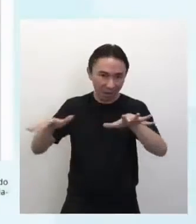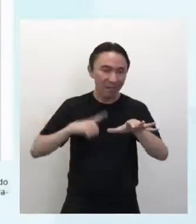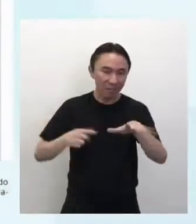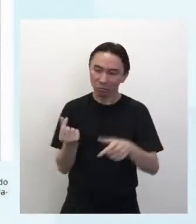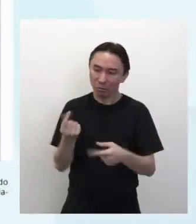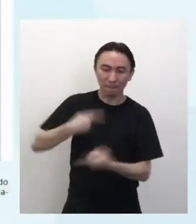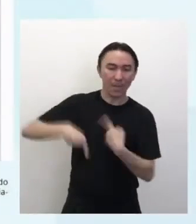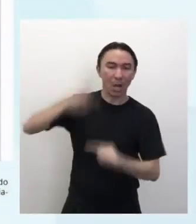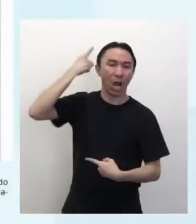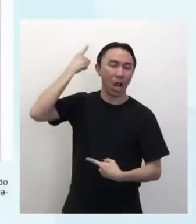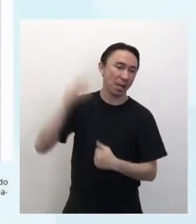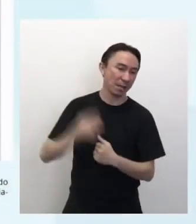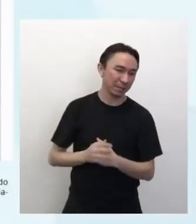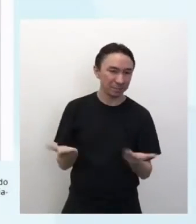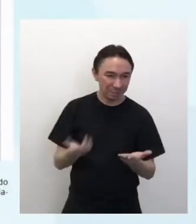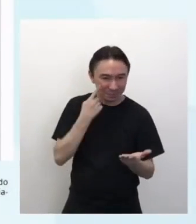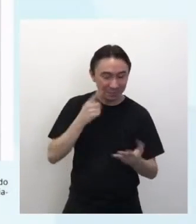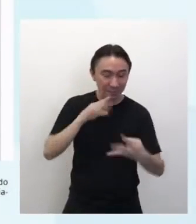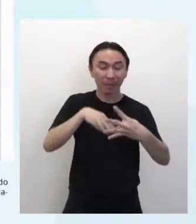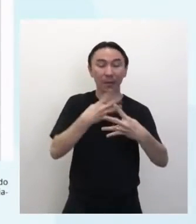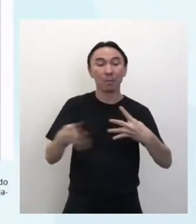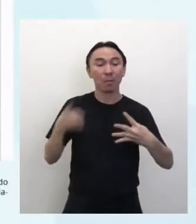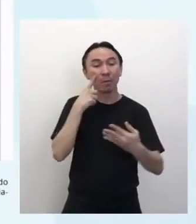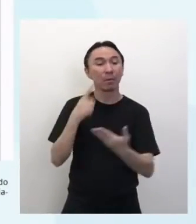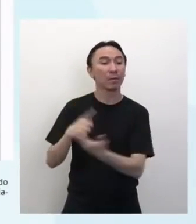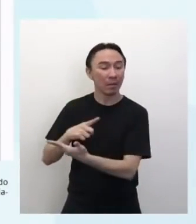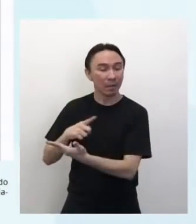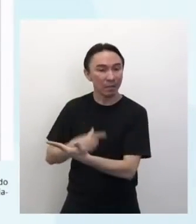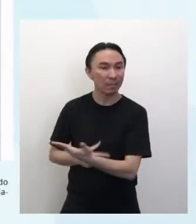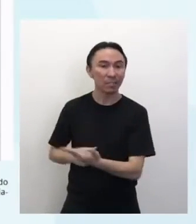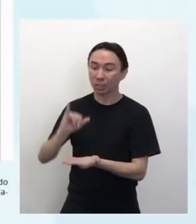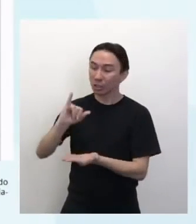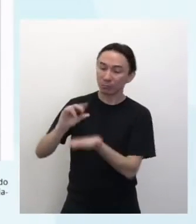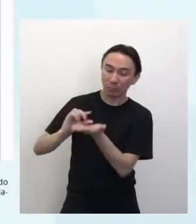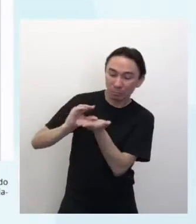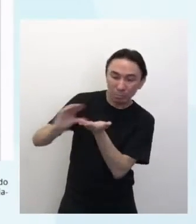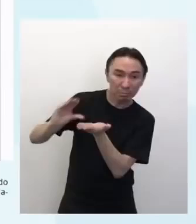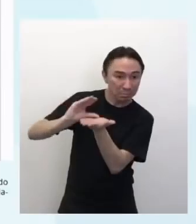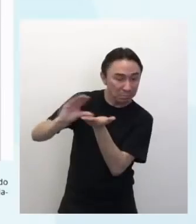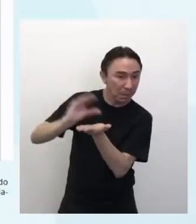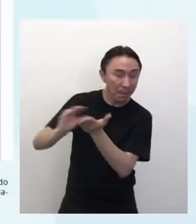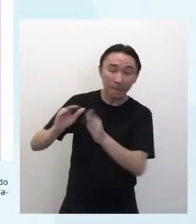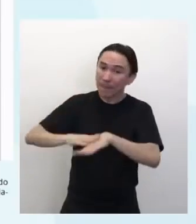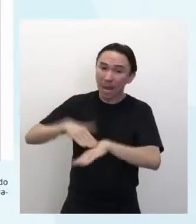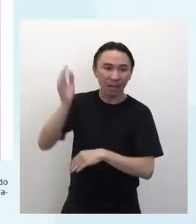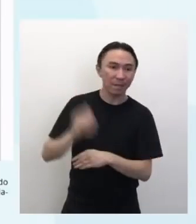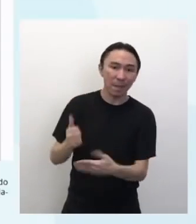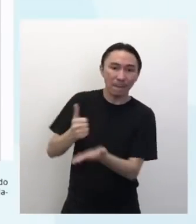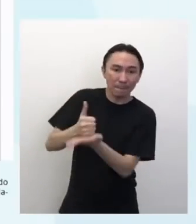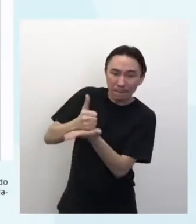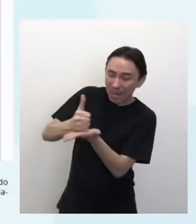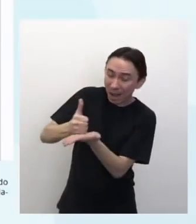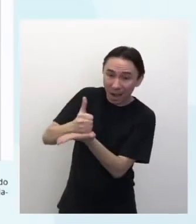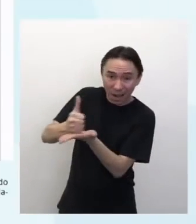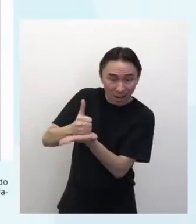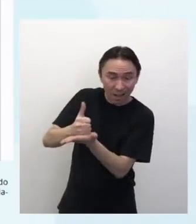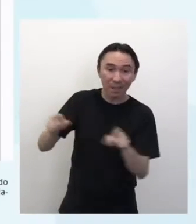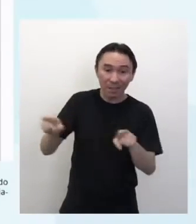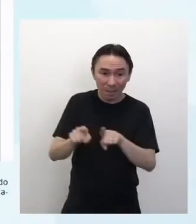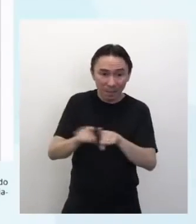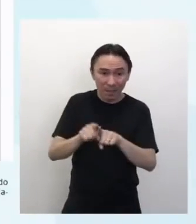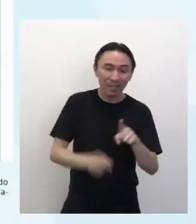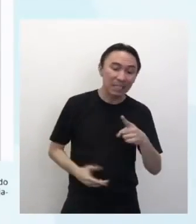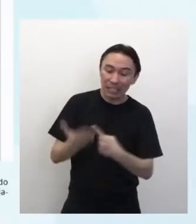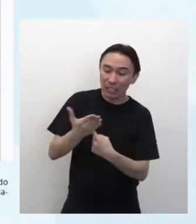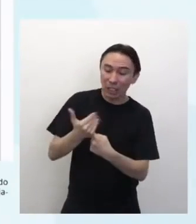nós temos os setores que têm os maiores investimentos. Então, estamos lá em primeiro, farmacêutico e